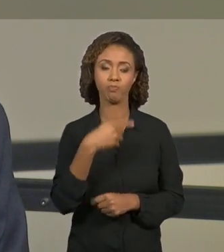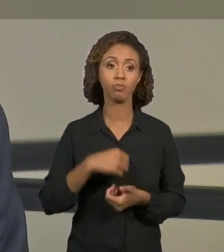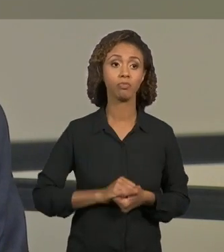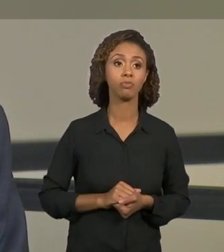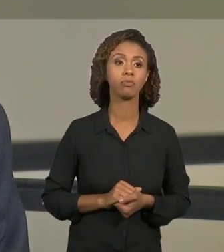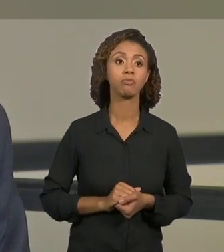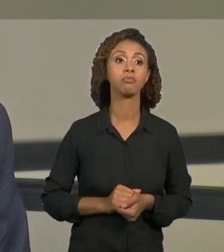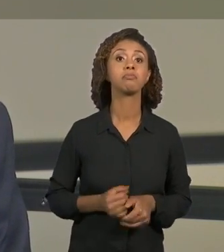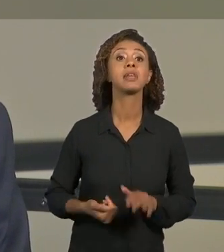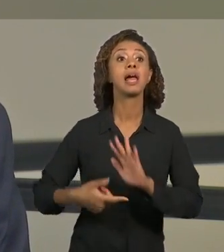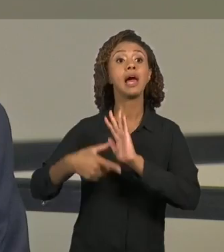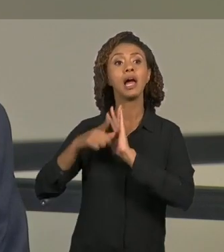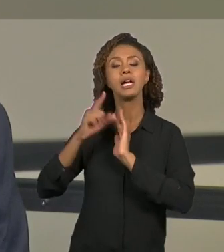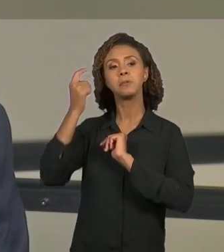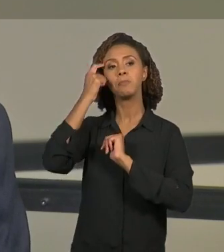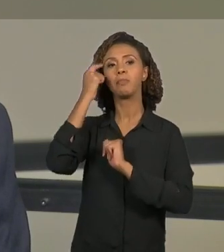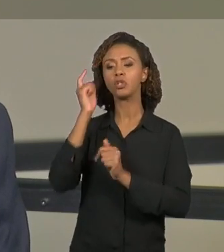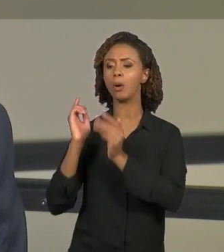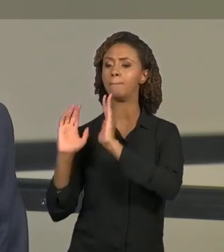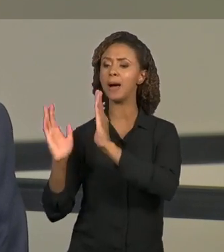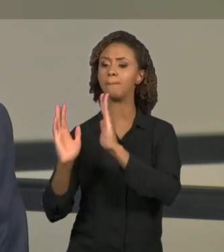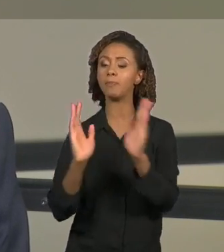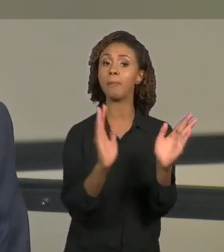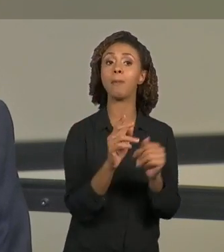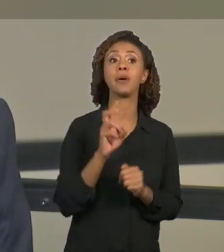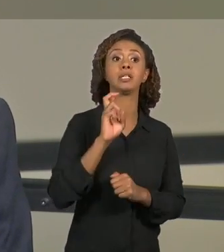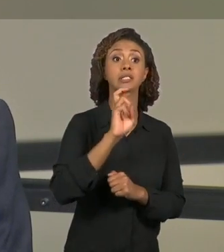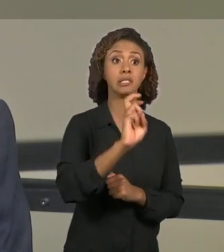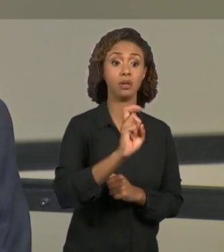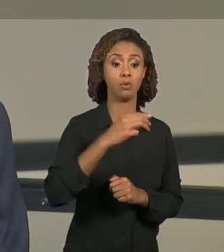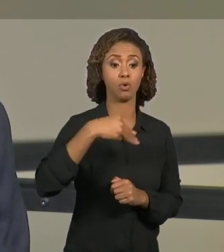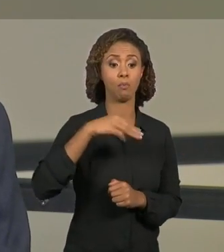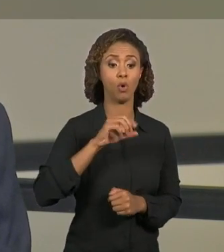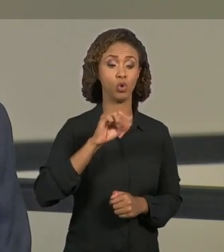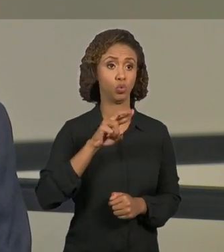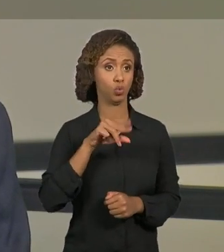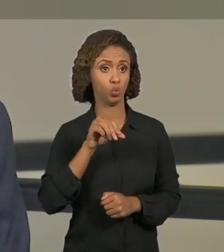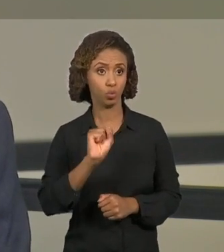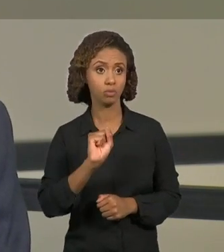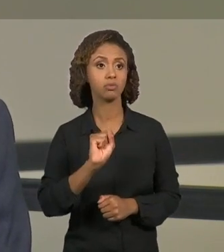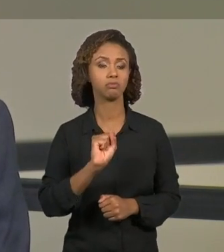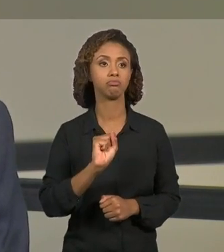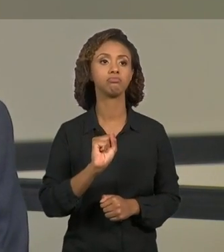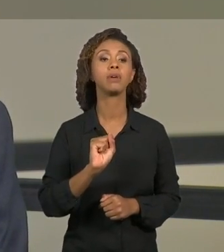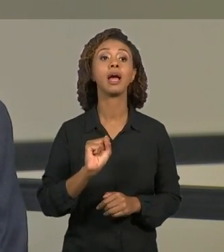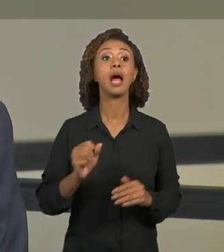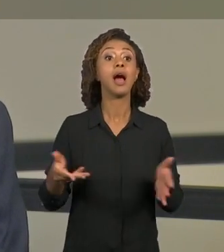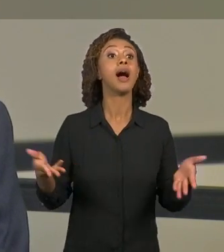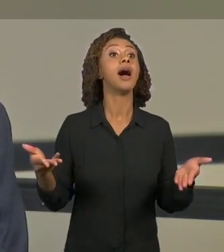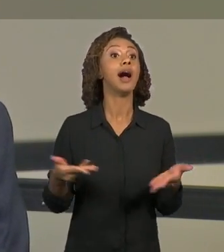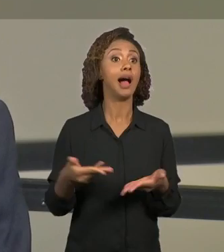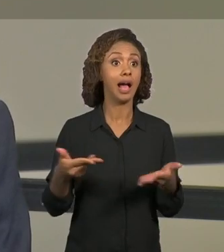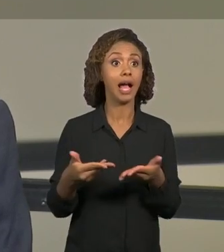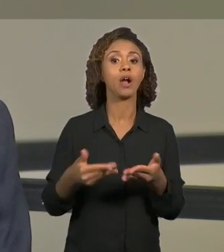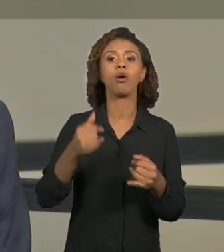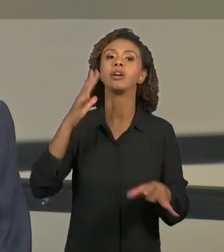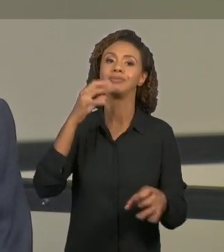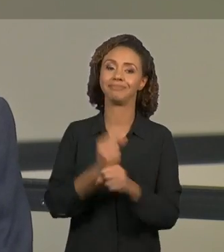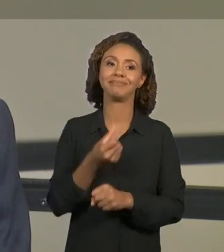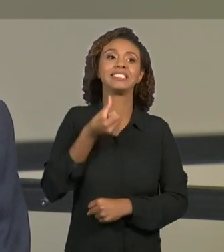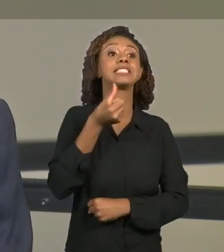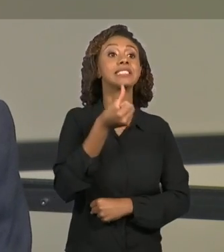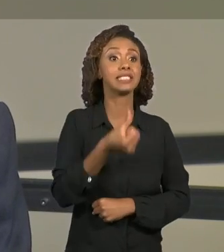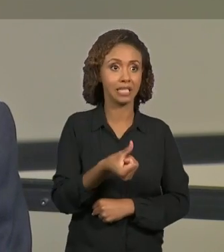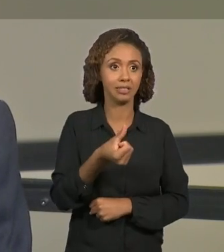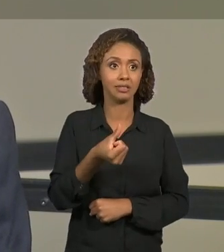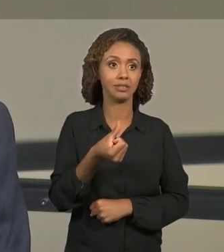previstos cinco módulos mas depois foi feito uma formação a serão agora na verdade é seis módulos